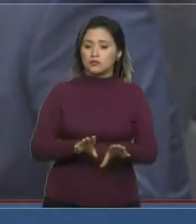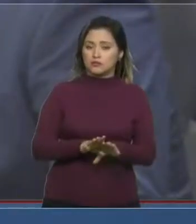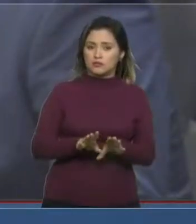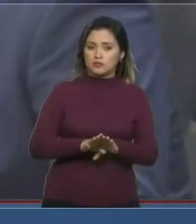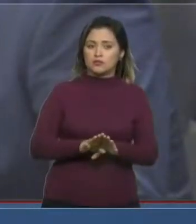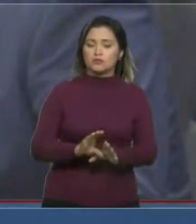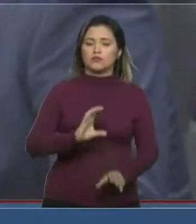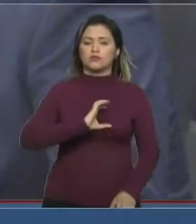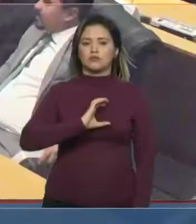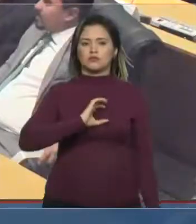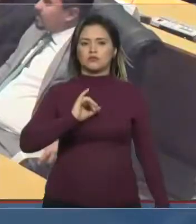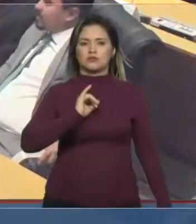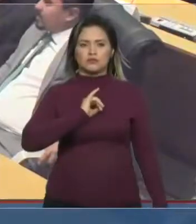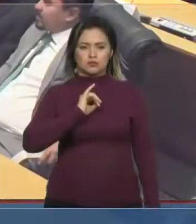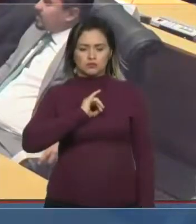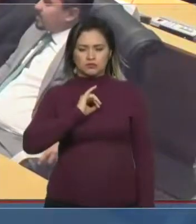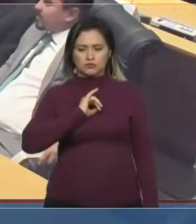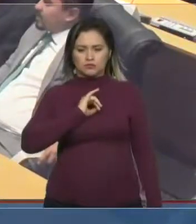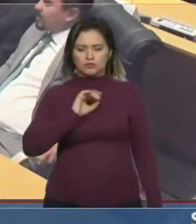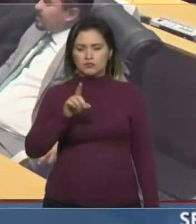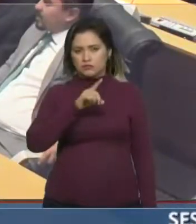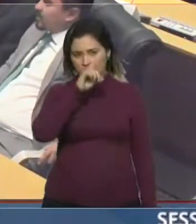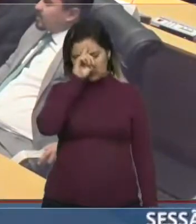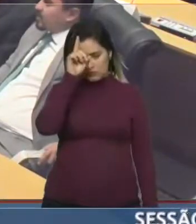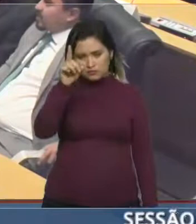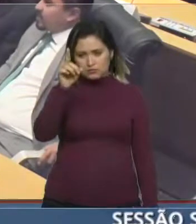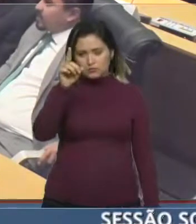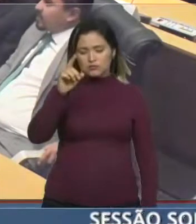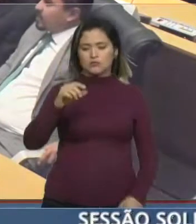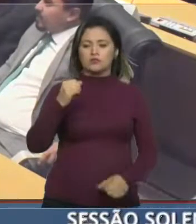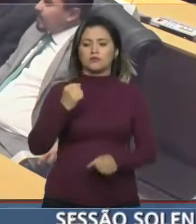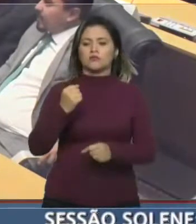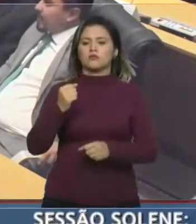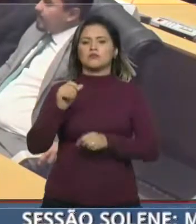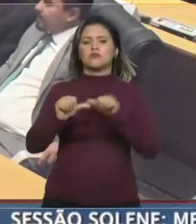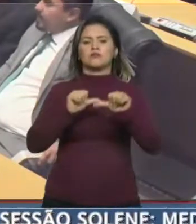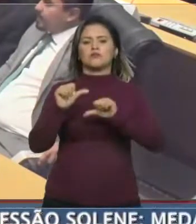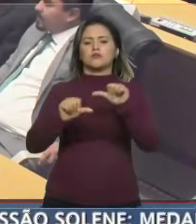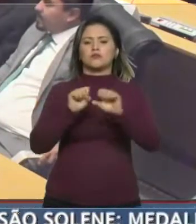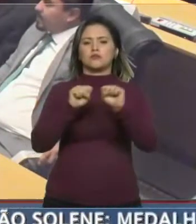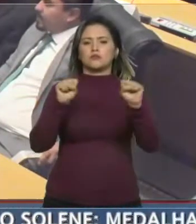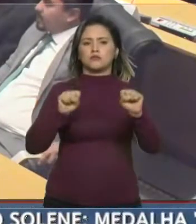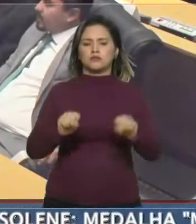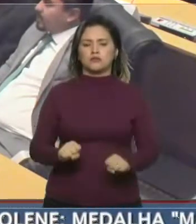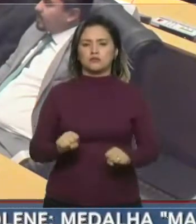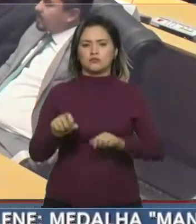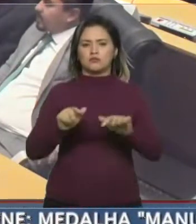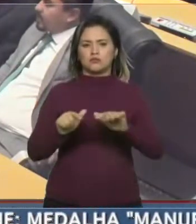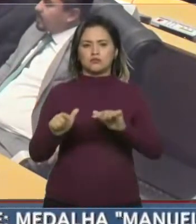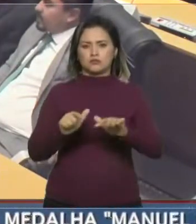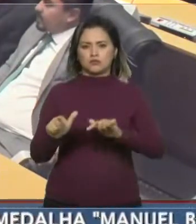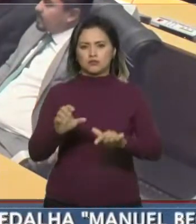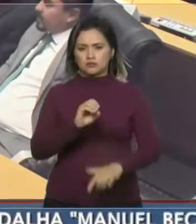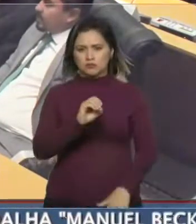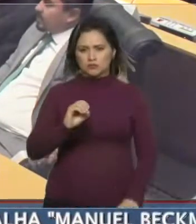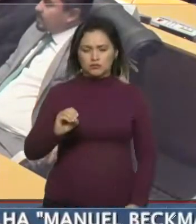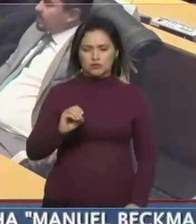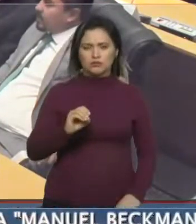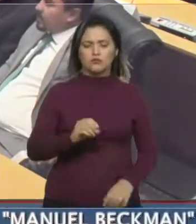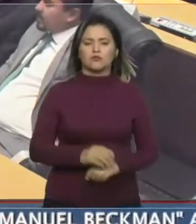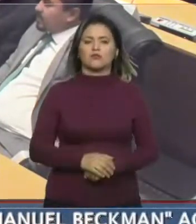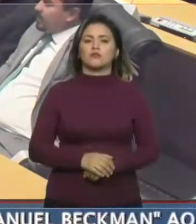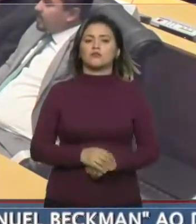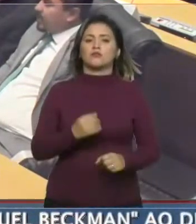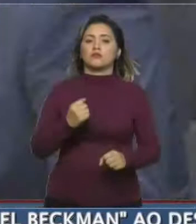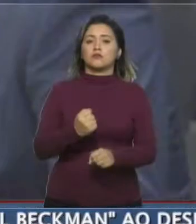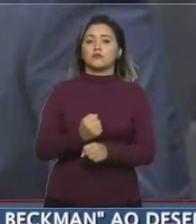Caxias e Imperatriz. Foi idealizador e iniciador da reforma do sistema de serventias oficiais. Em todo o Estado, instalou 30